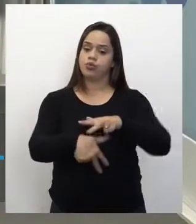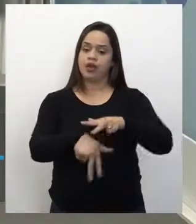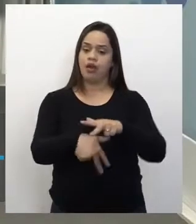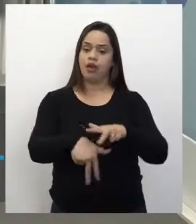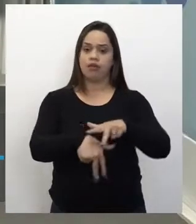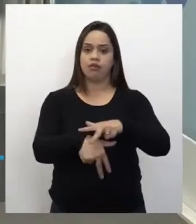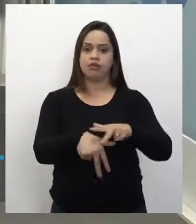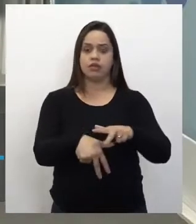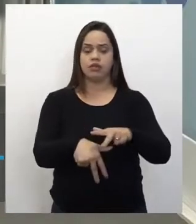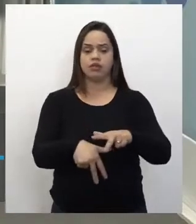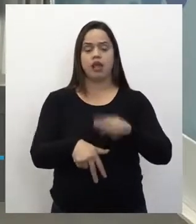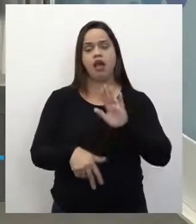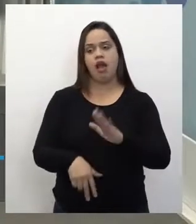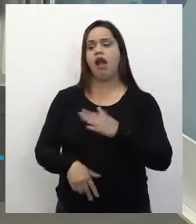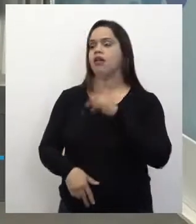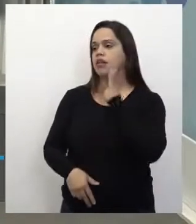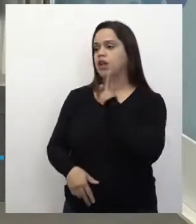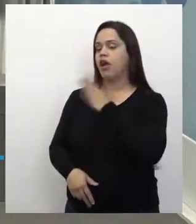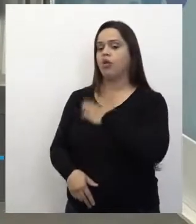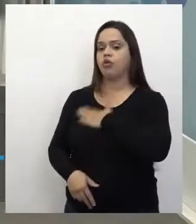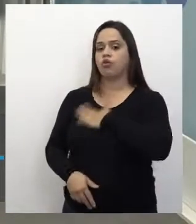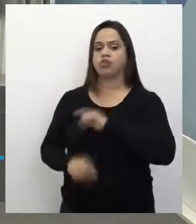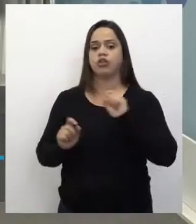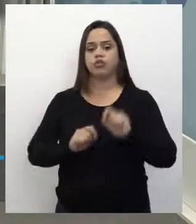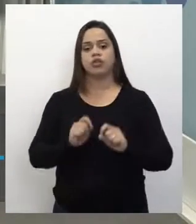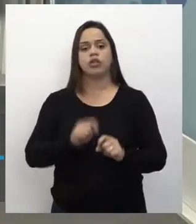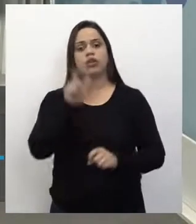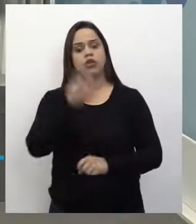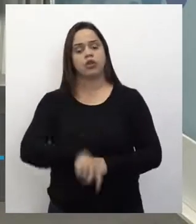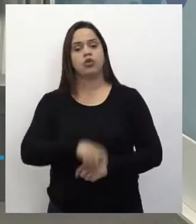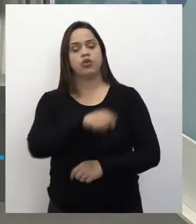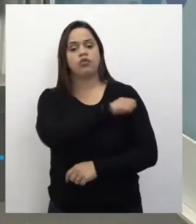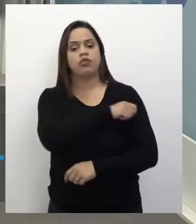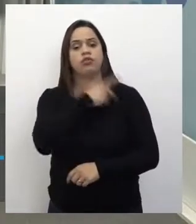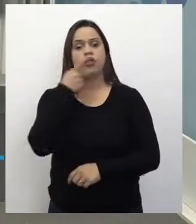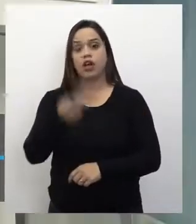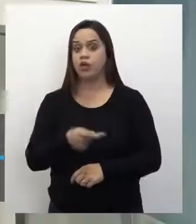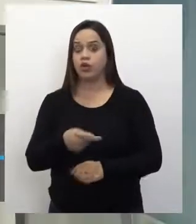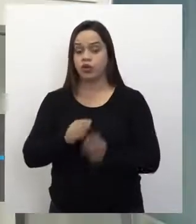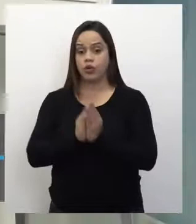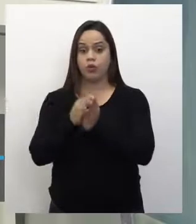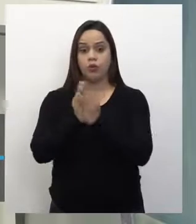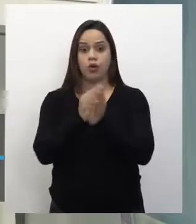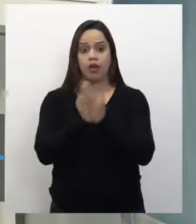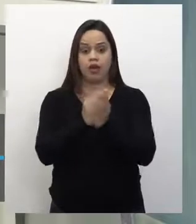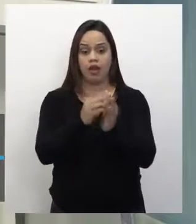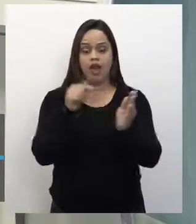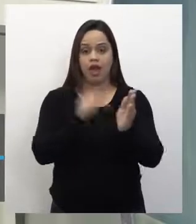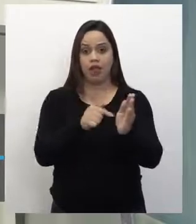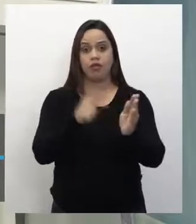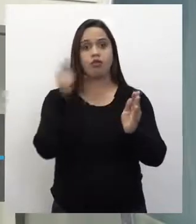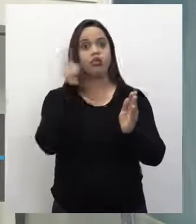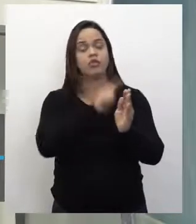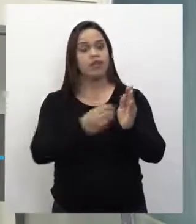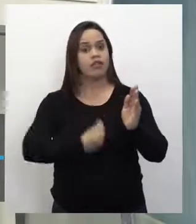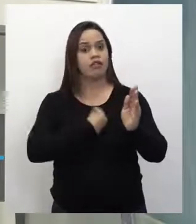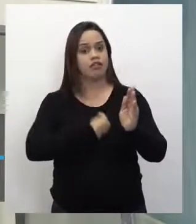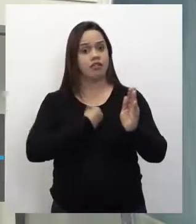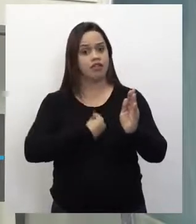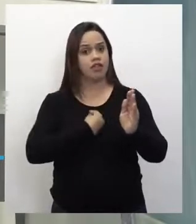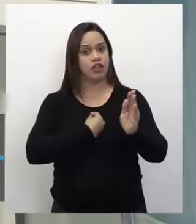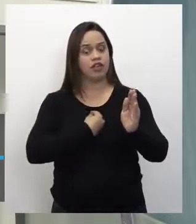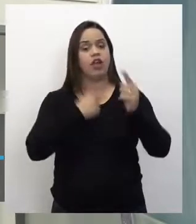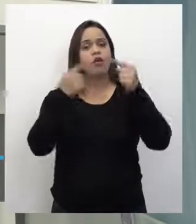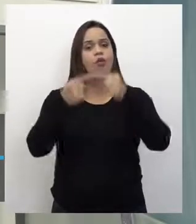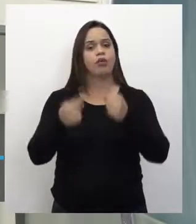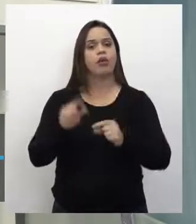Gostei do que o Arthur falou, que os bonecos eles ganham vida de acordo com o carinho do seu dono. Achei muito